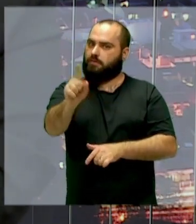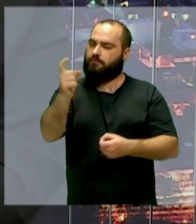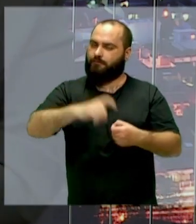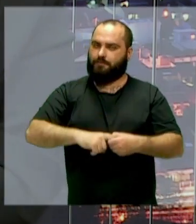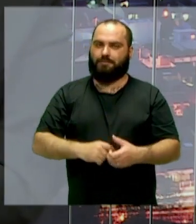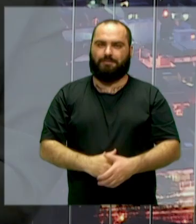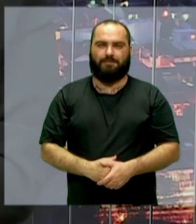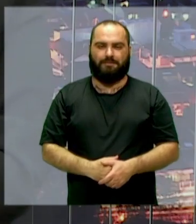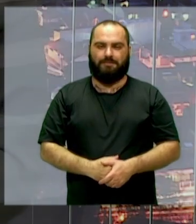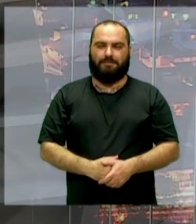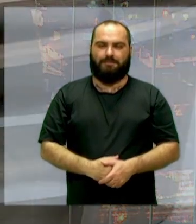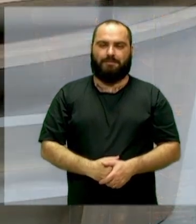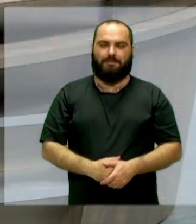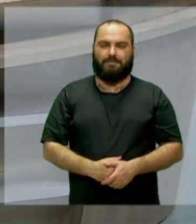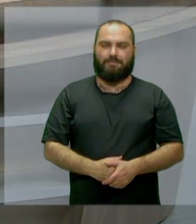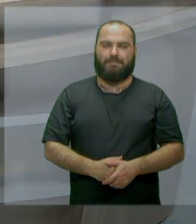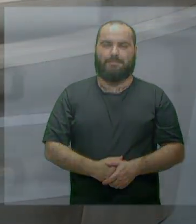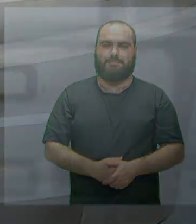já